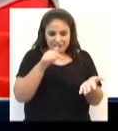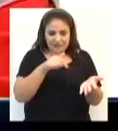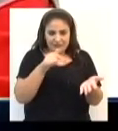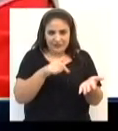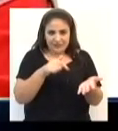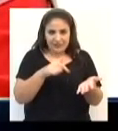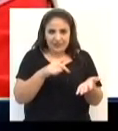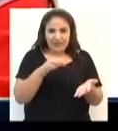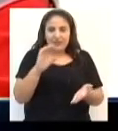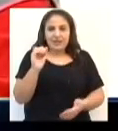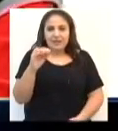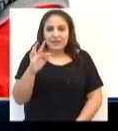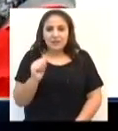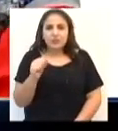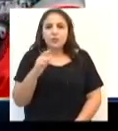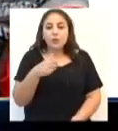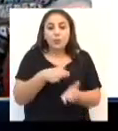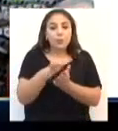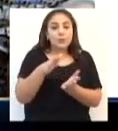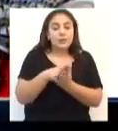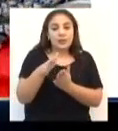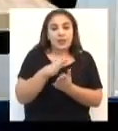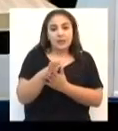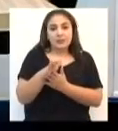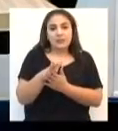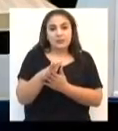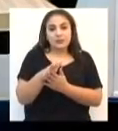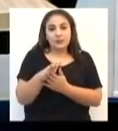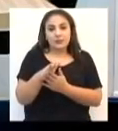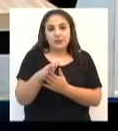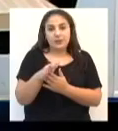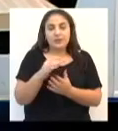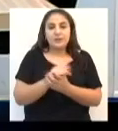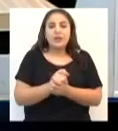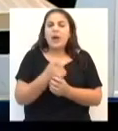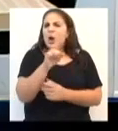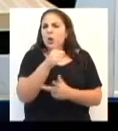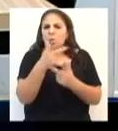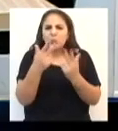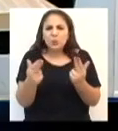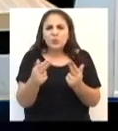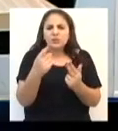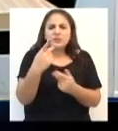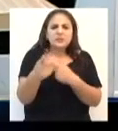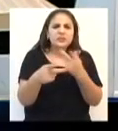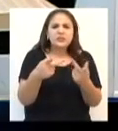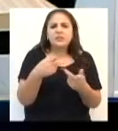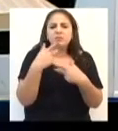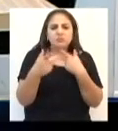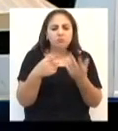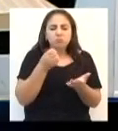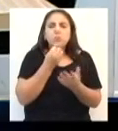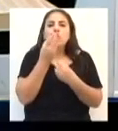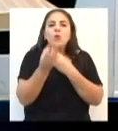dos Loucos, publicado no final do ano passado, alguns destes poemas,